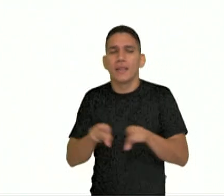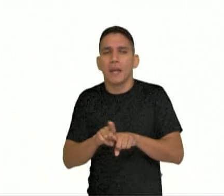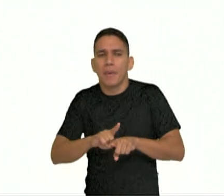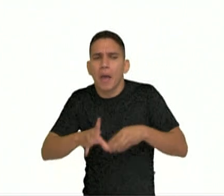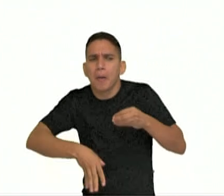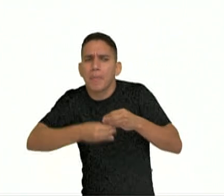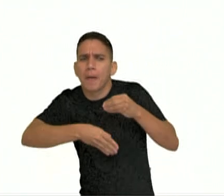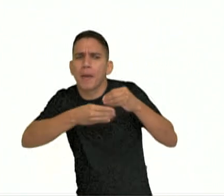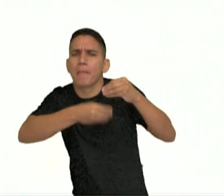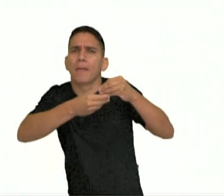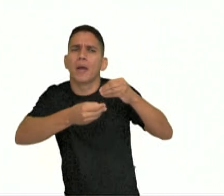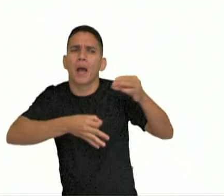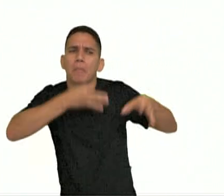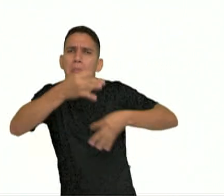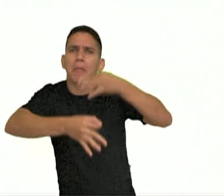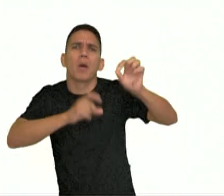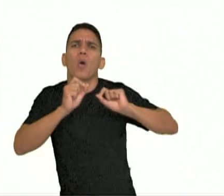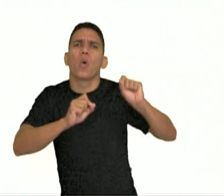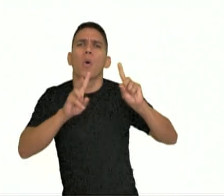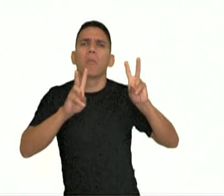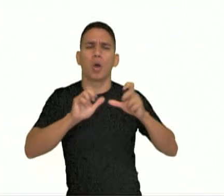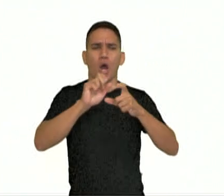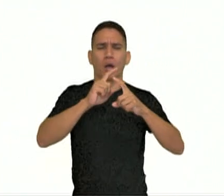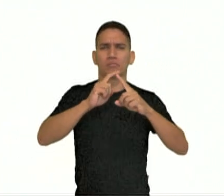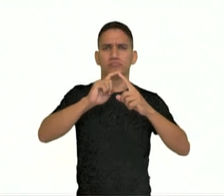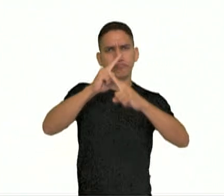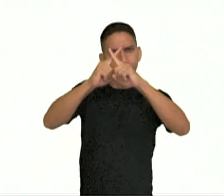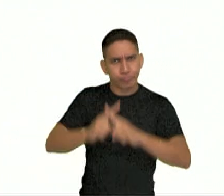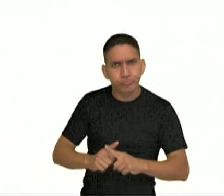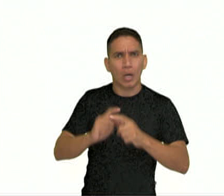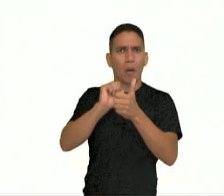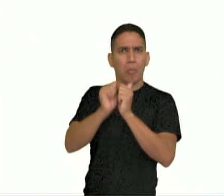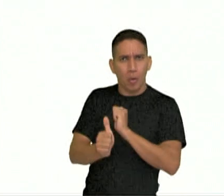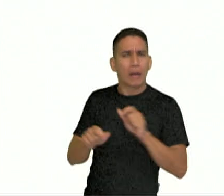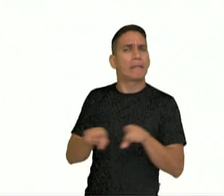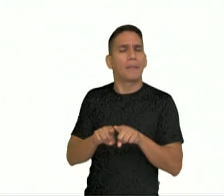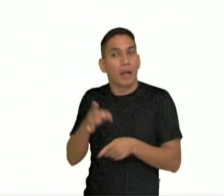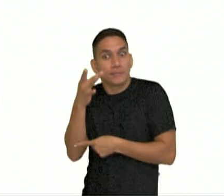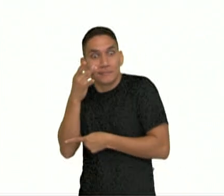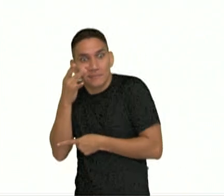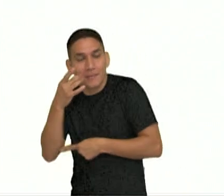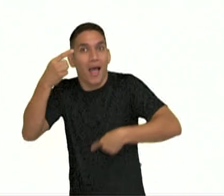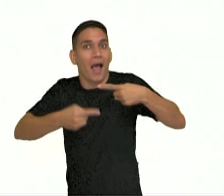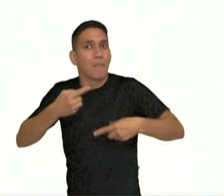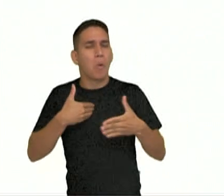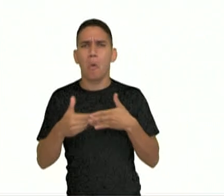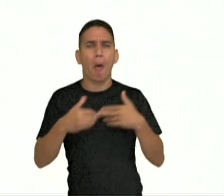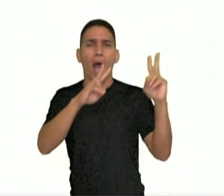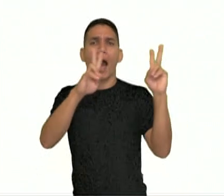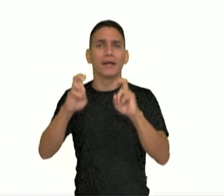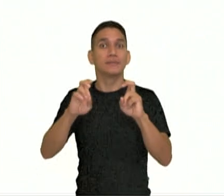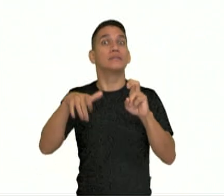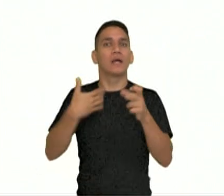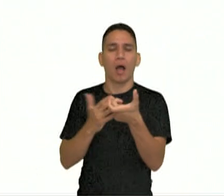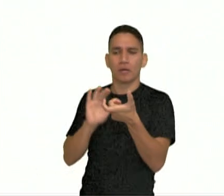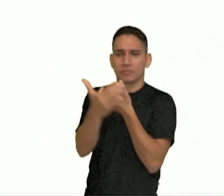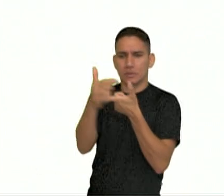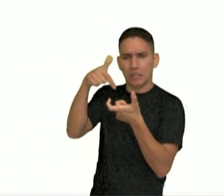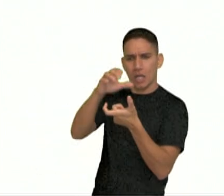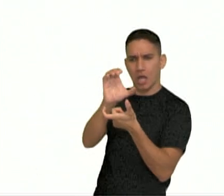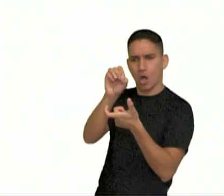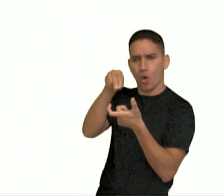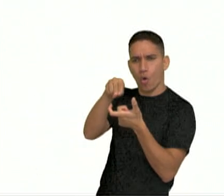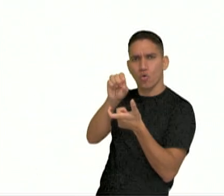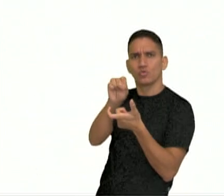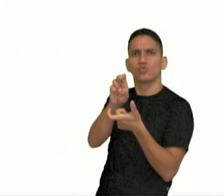campeonatos esportivos e testemunhar debates sobre qualquer assunto. Então, A palavra destacada consumir, em qual